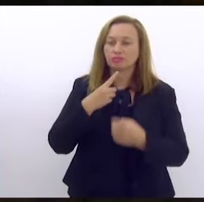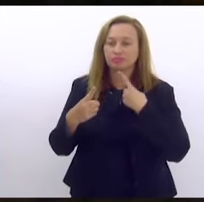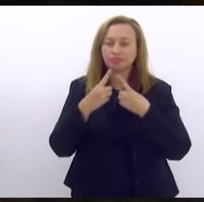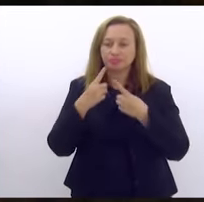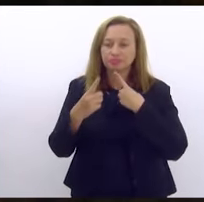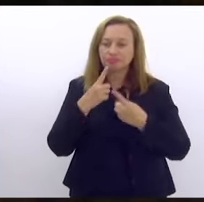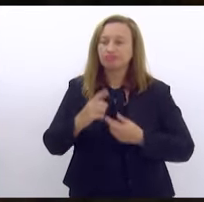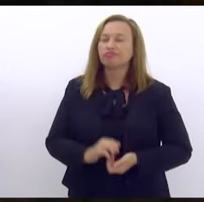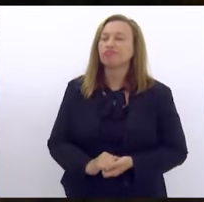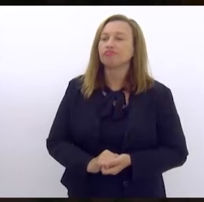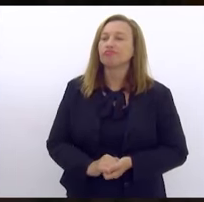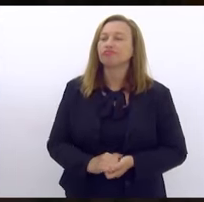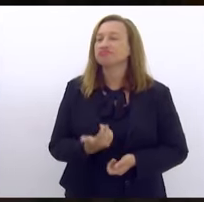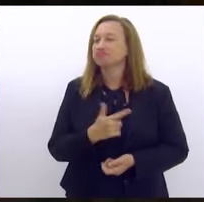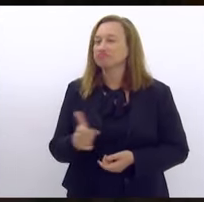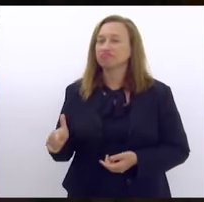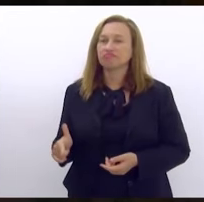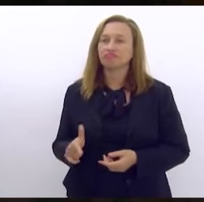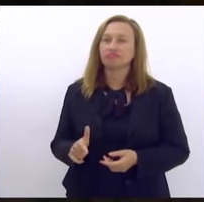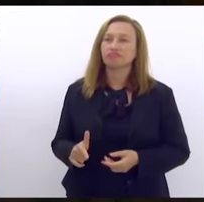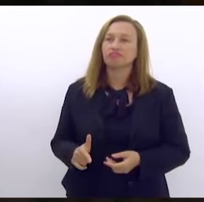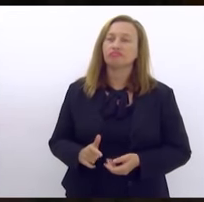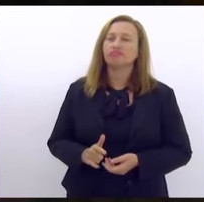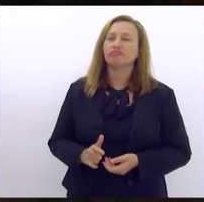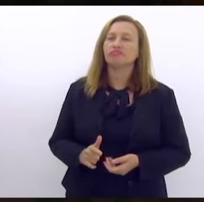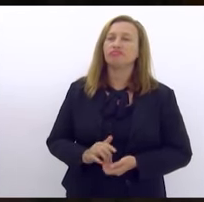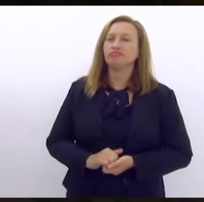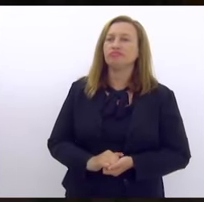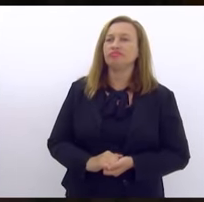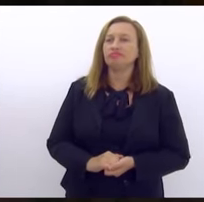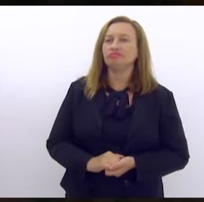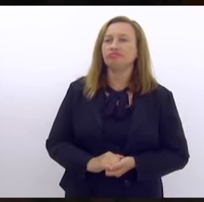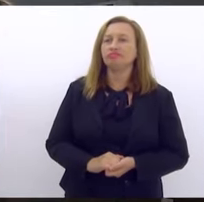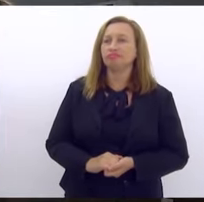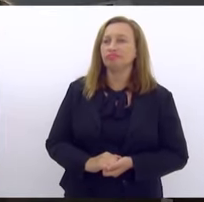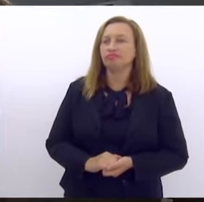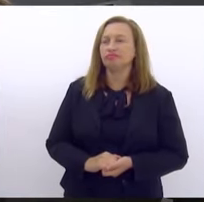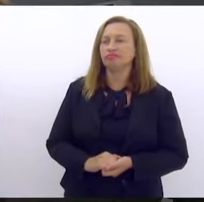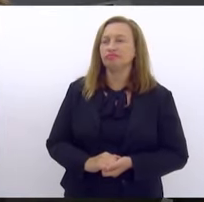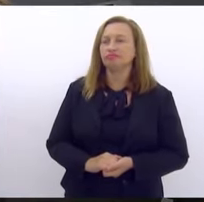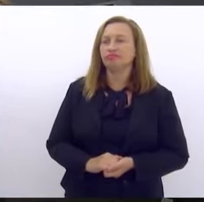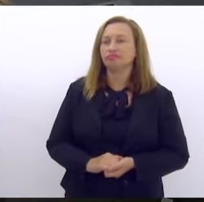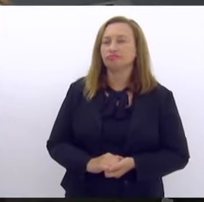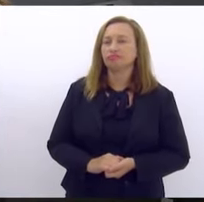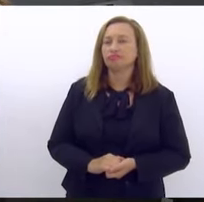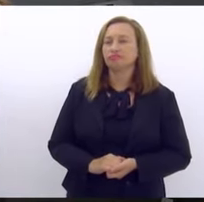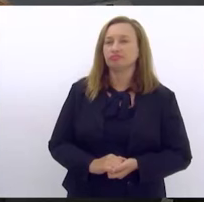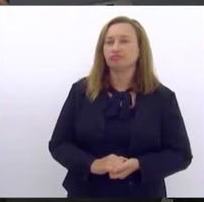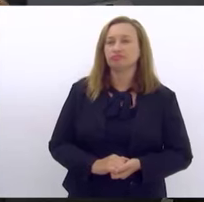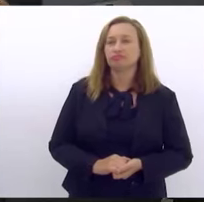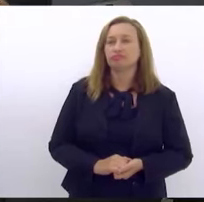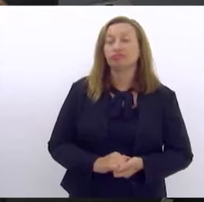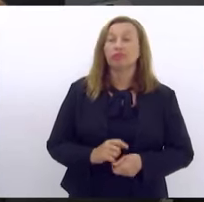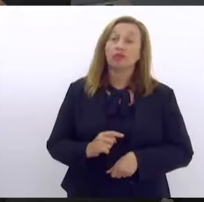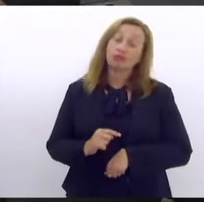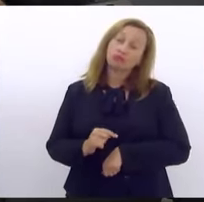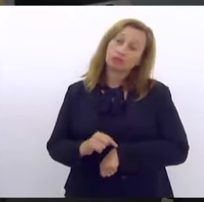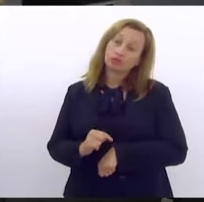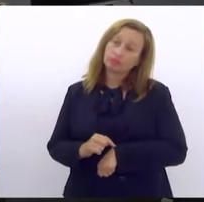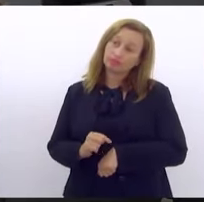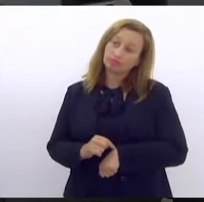discussão, não havendo quem queira discutir... Para discutir, presidente. É rápido. É